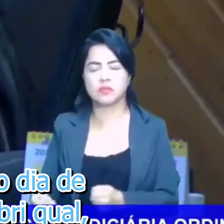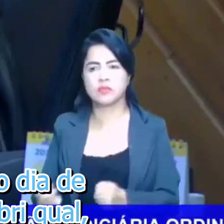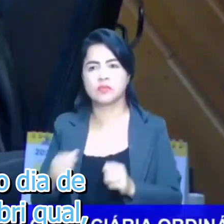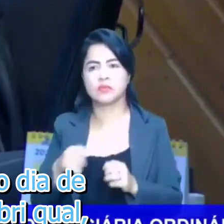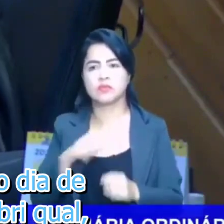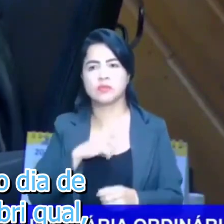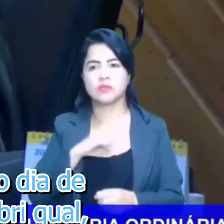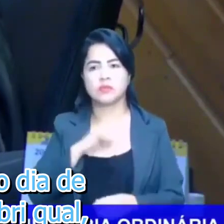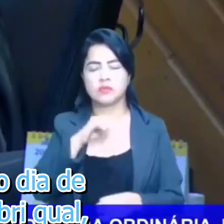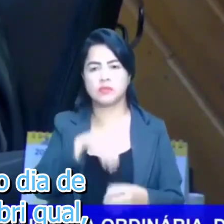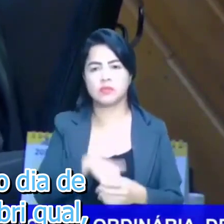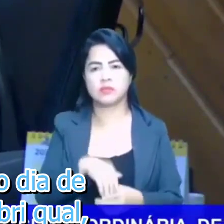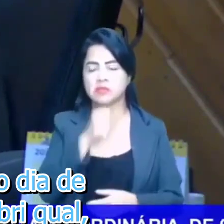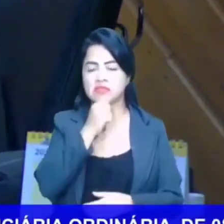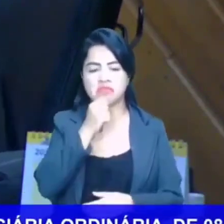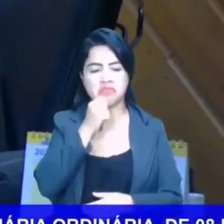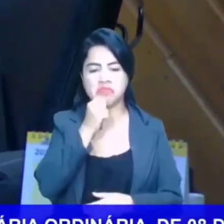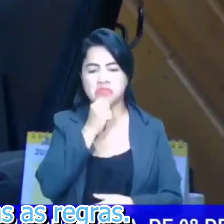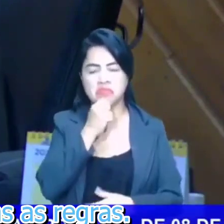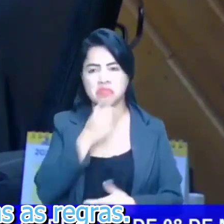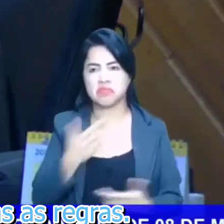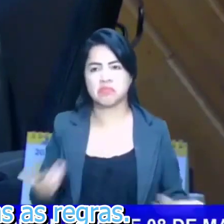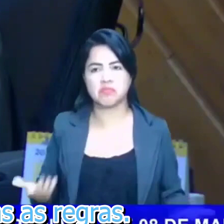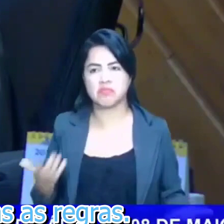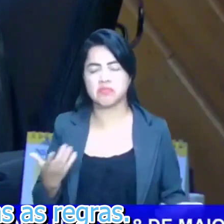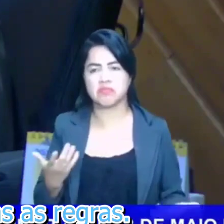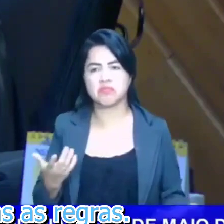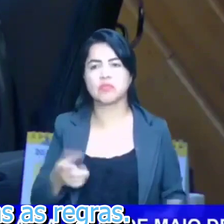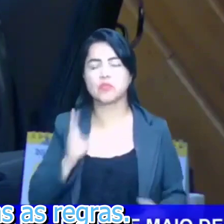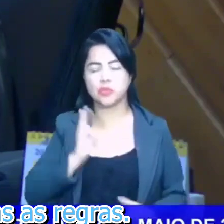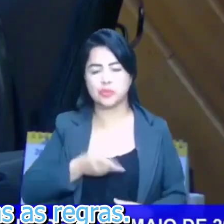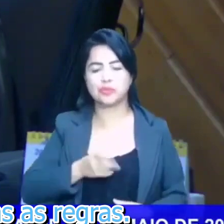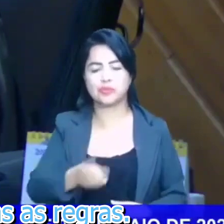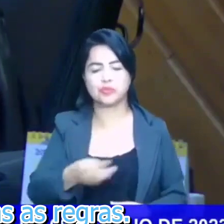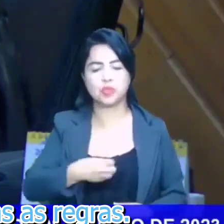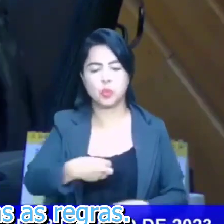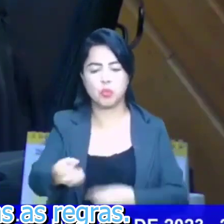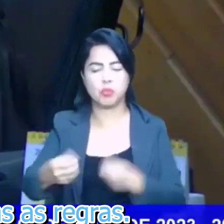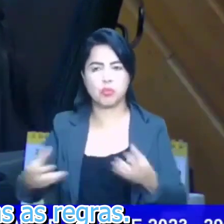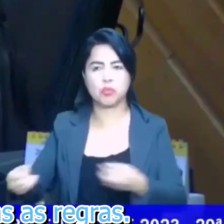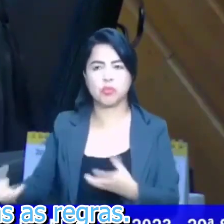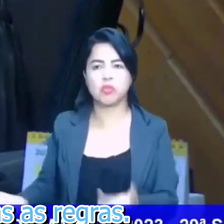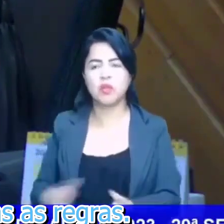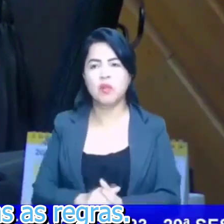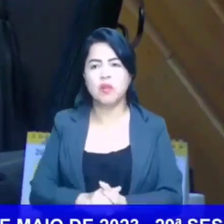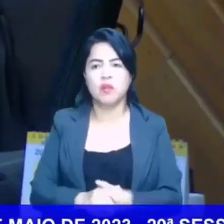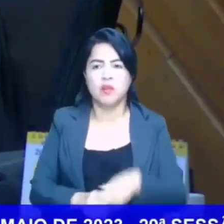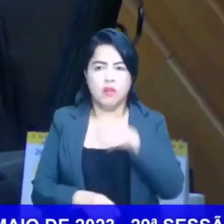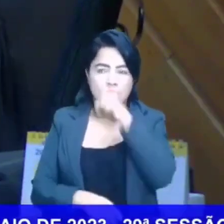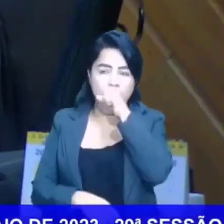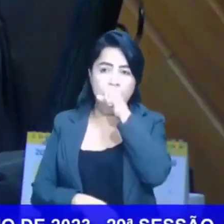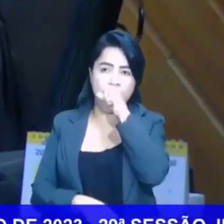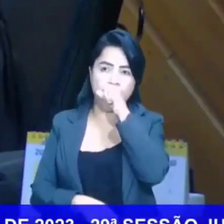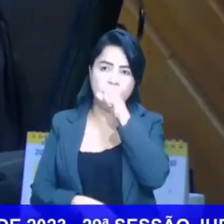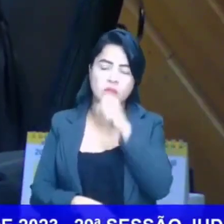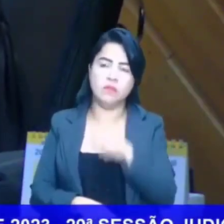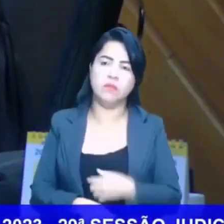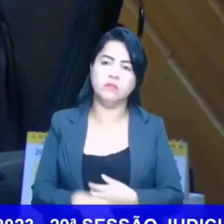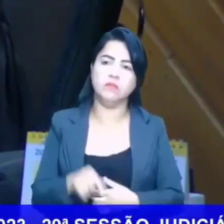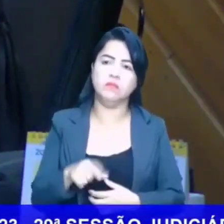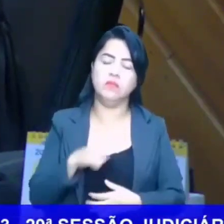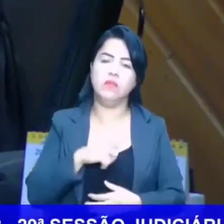razão para isso, eu não descobri qual, porque continuam fazendo isso, infelizmente, apesar de todas as regras. Mas, no caso presente